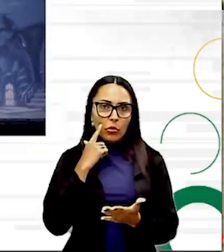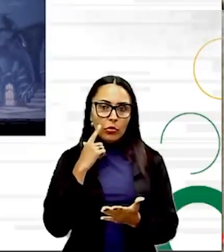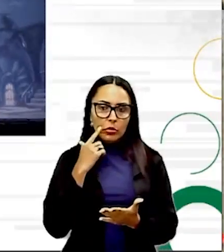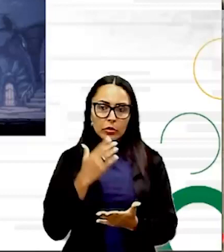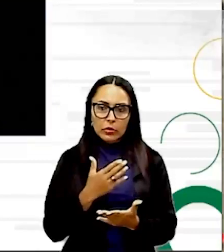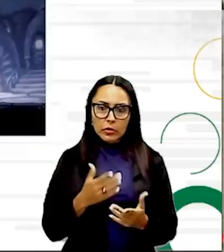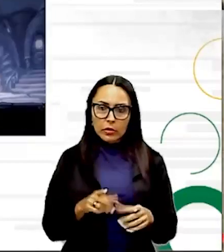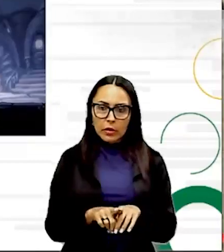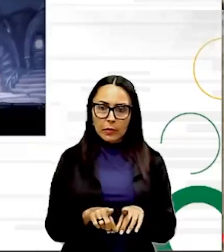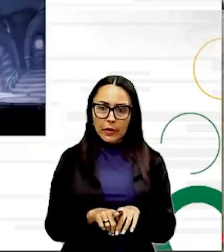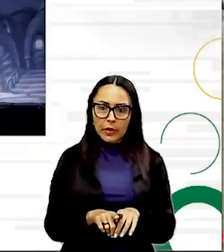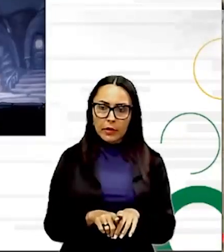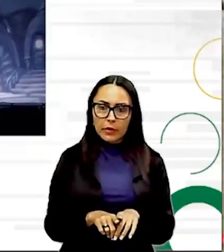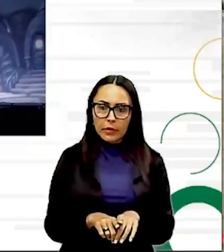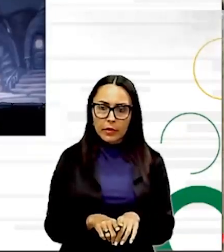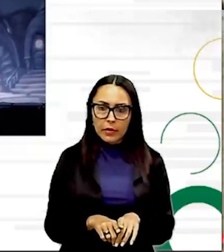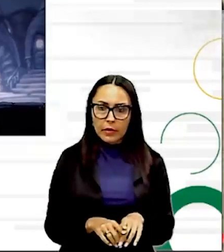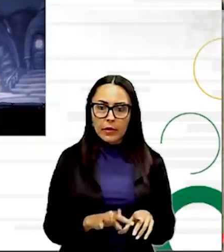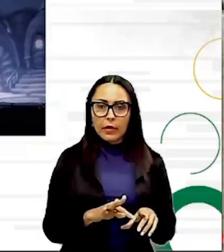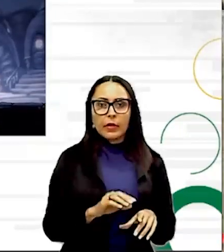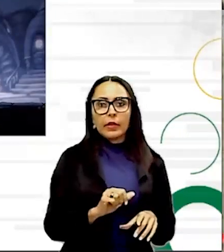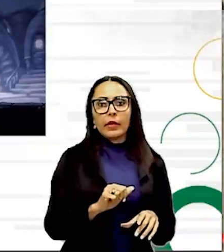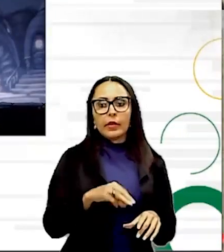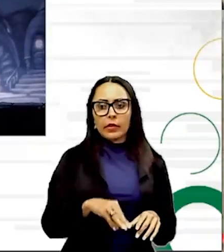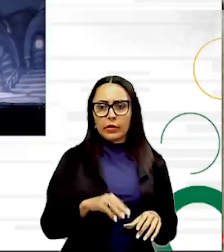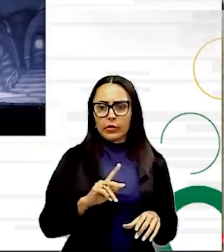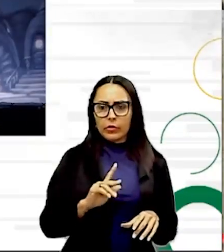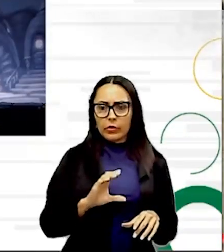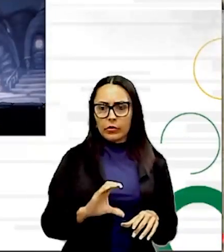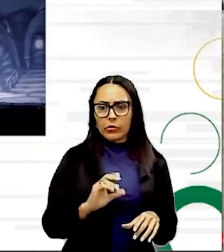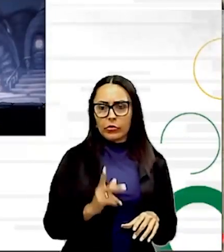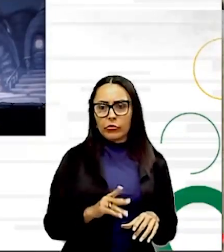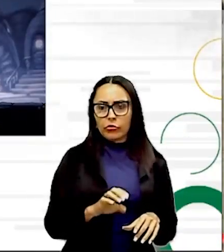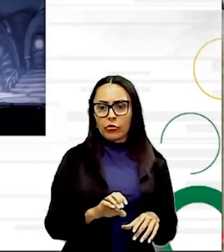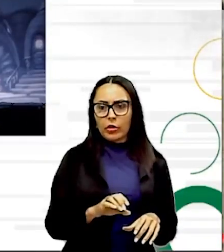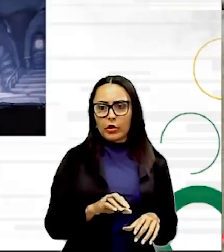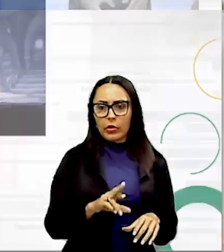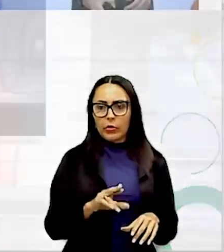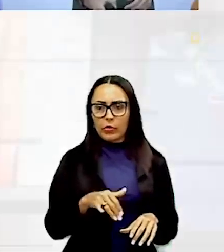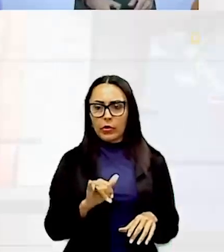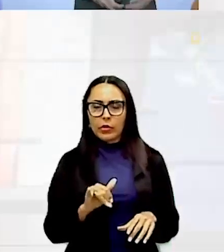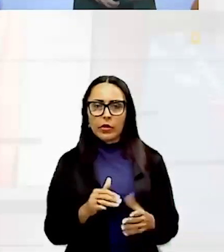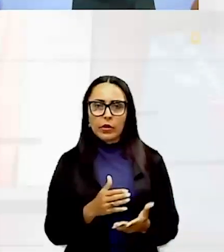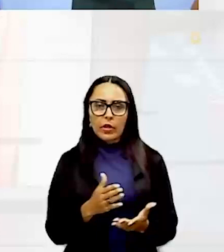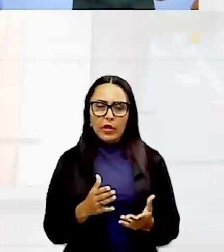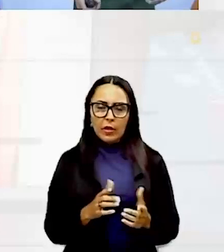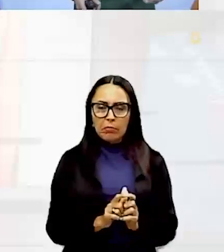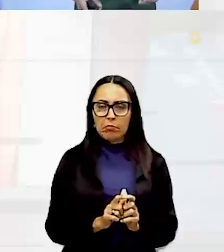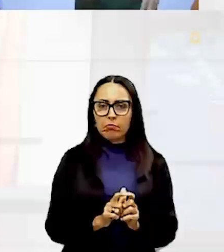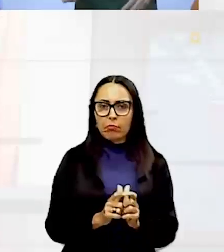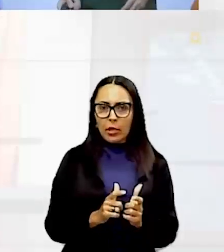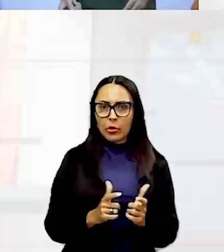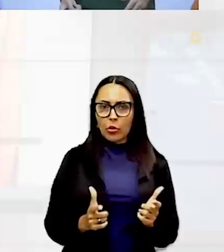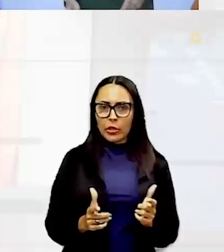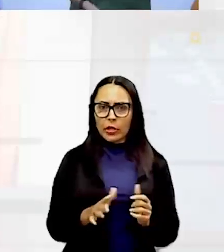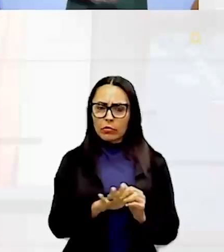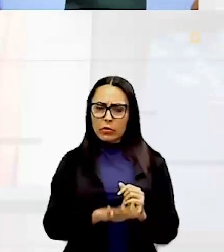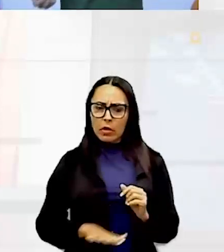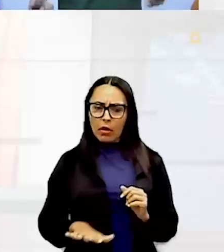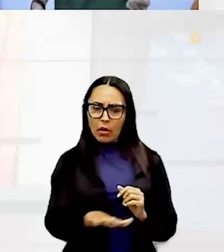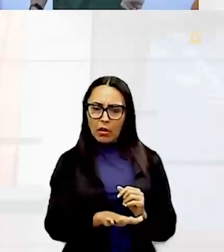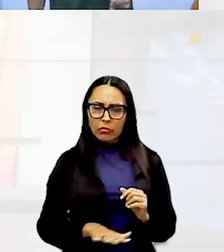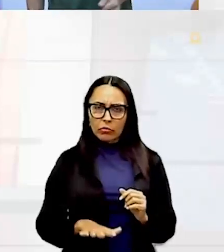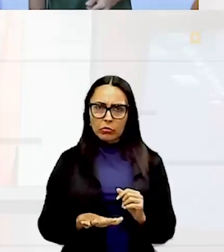da Team Cherry, por exemplo, Ori e Hollow Knight. Hollow Knight A maioria dos cenários, se